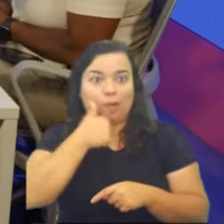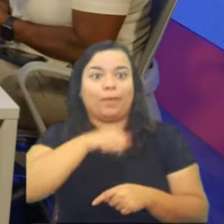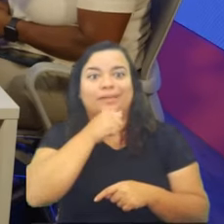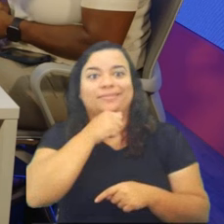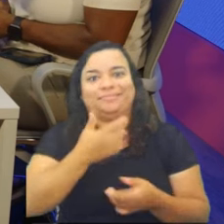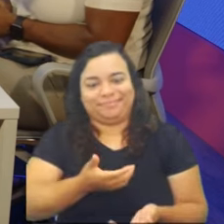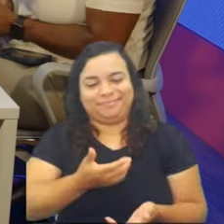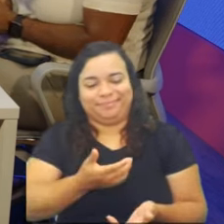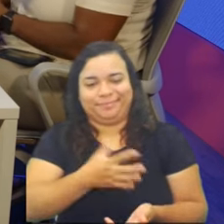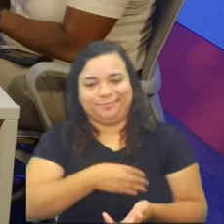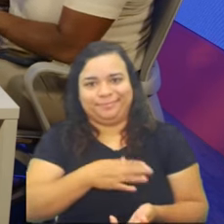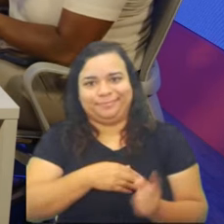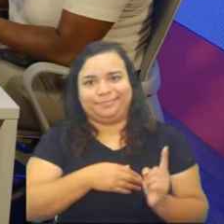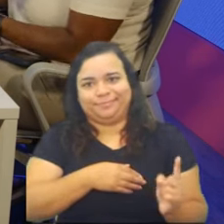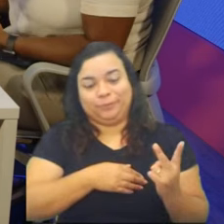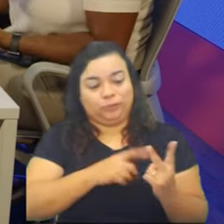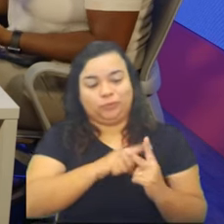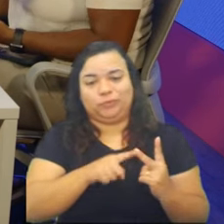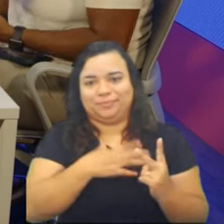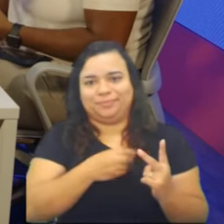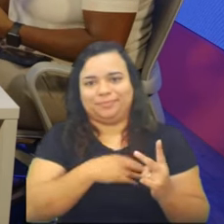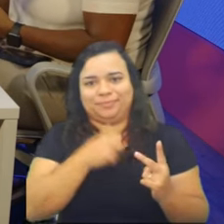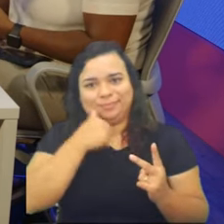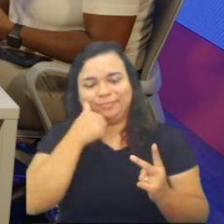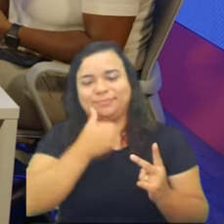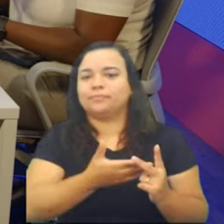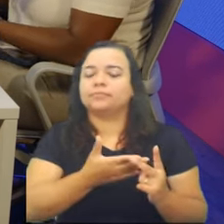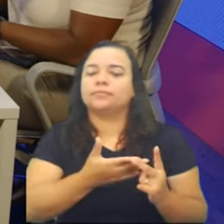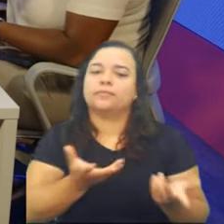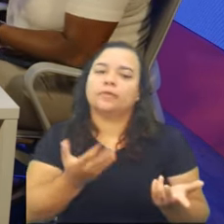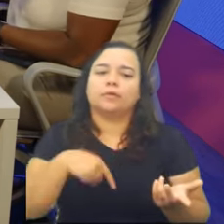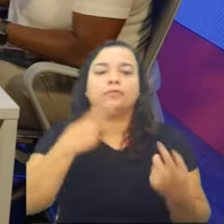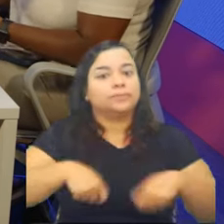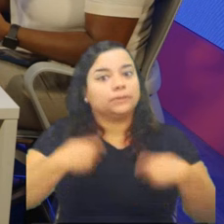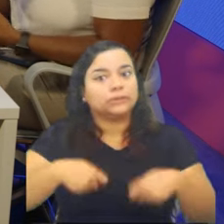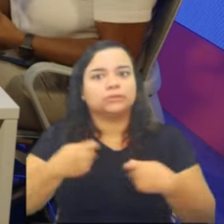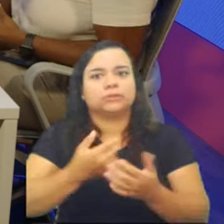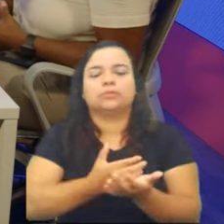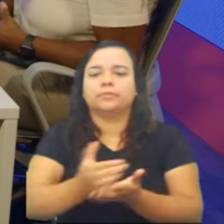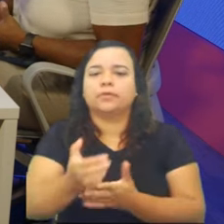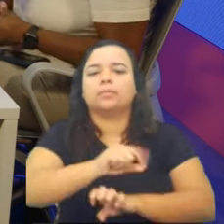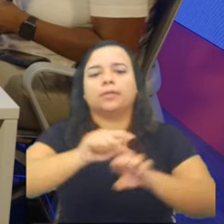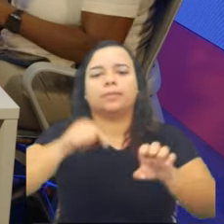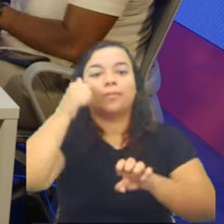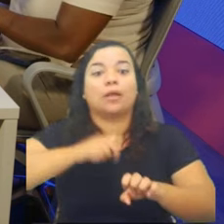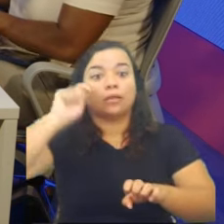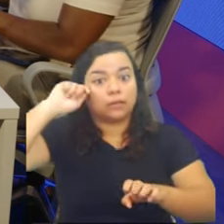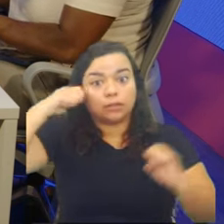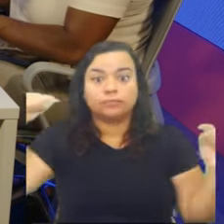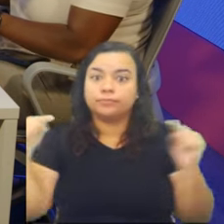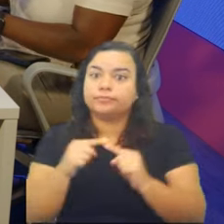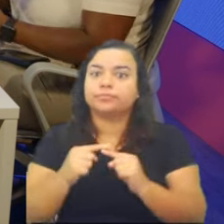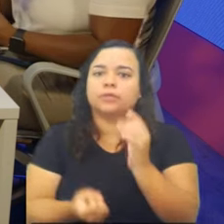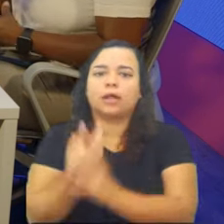de duas né Eh a gente precisa e a e e desde sempre o empreendedorismo para mulheres